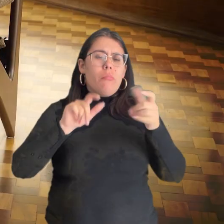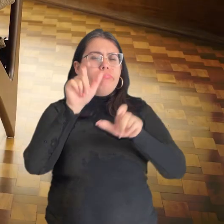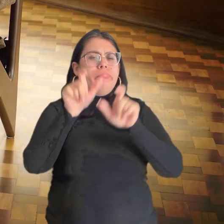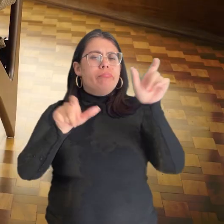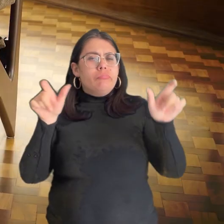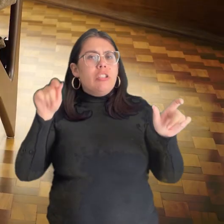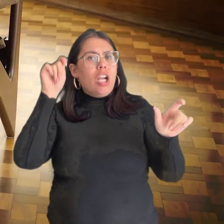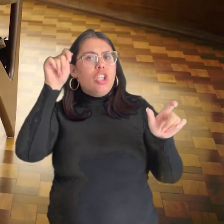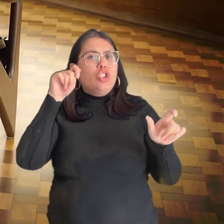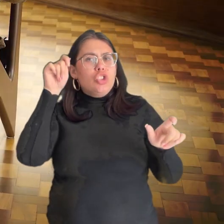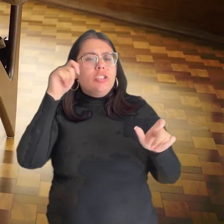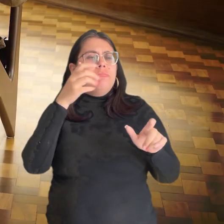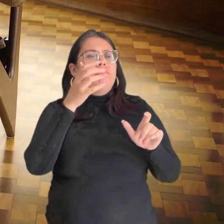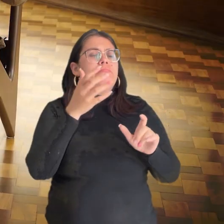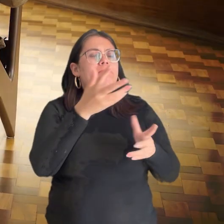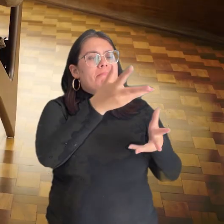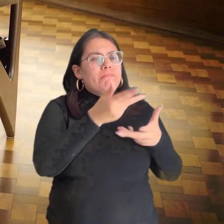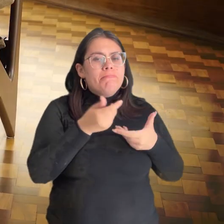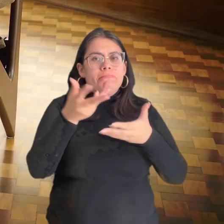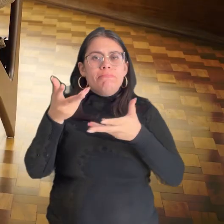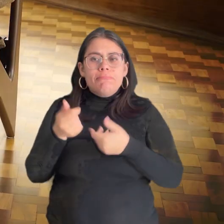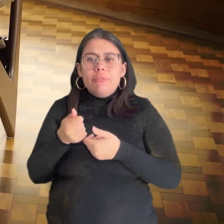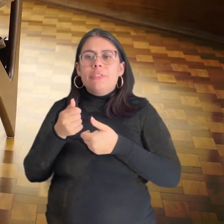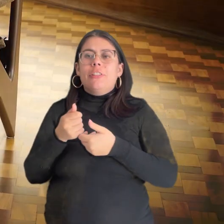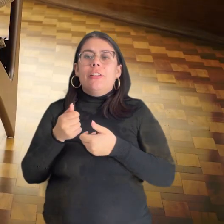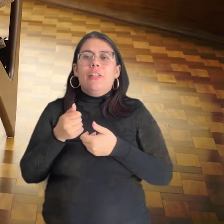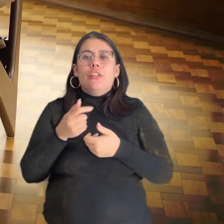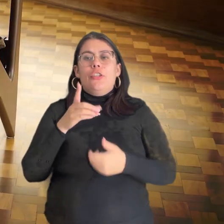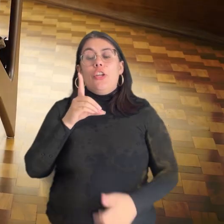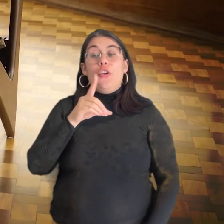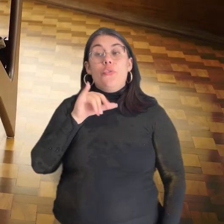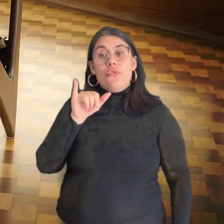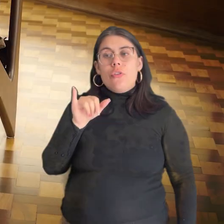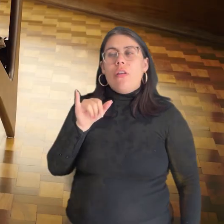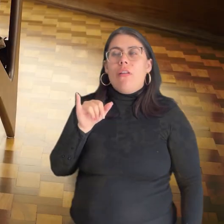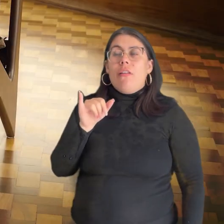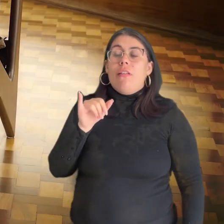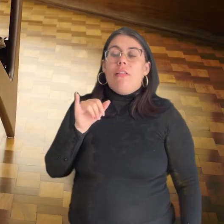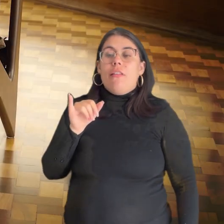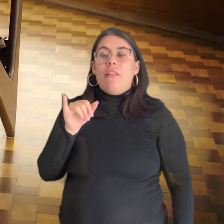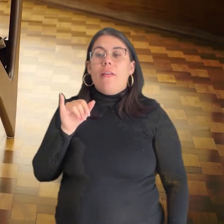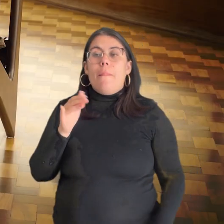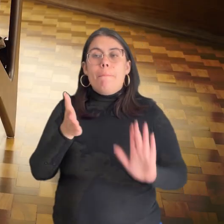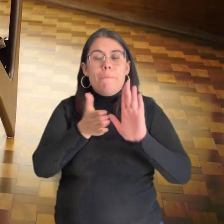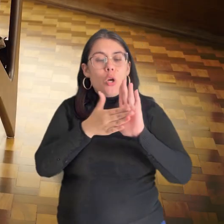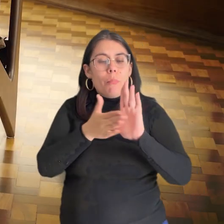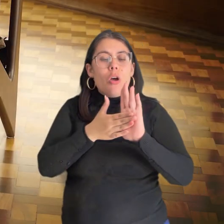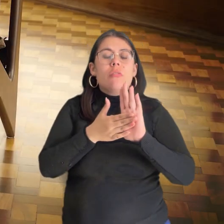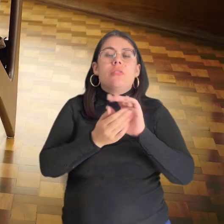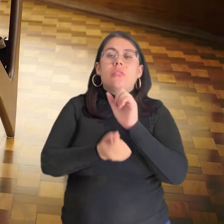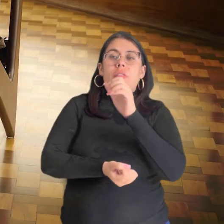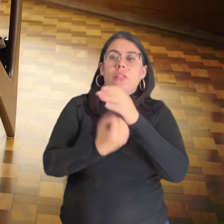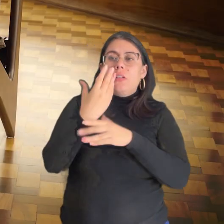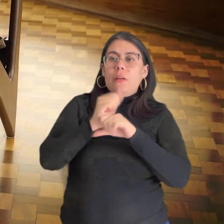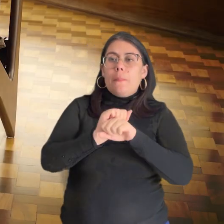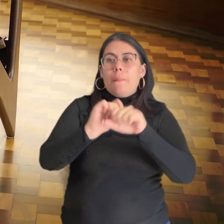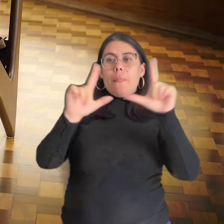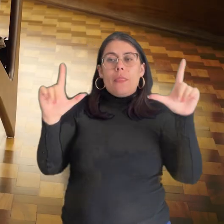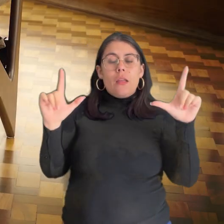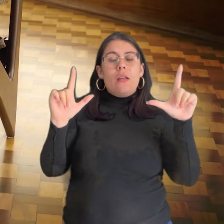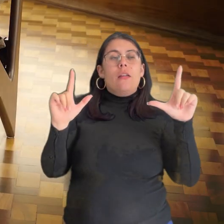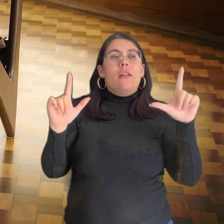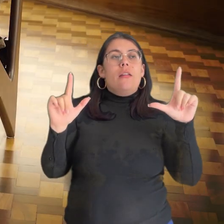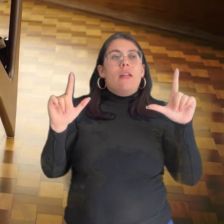artistas, e, finalmente, a proposta do Emiliano de Cavalcanti, que é esse painel, que são